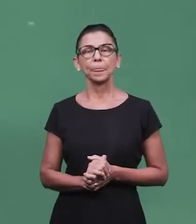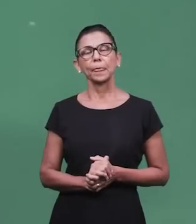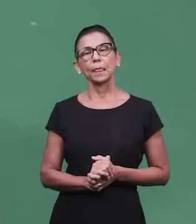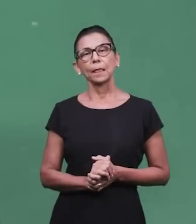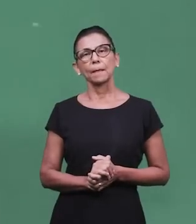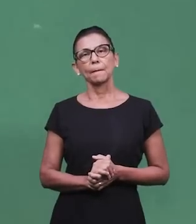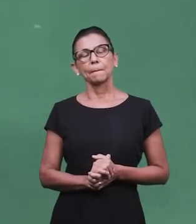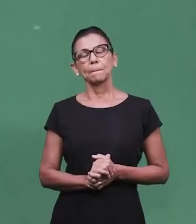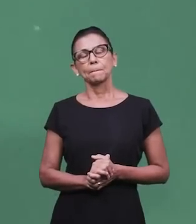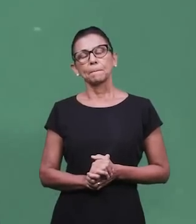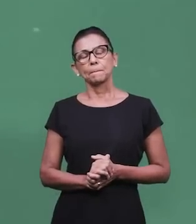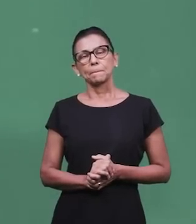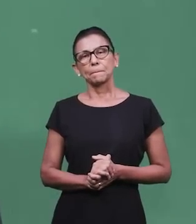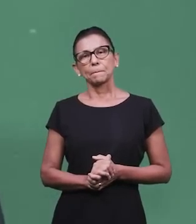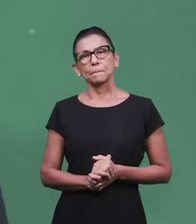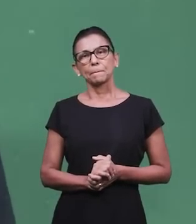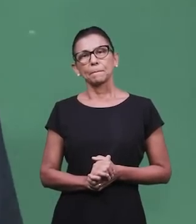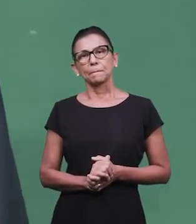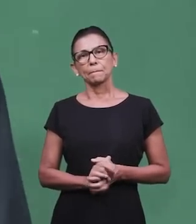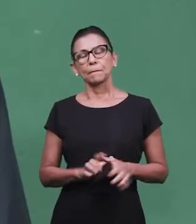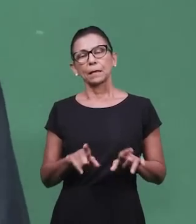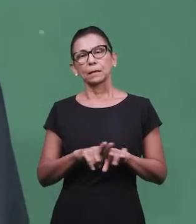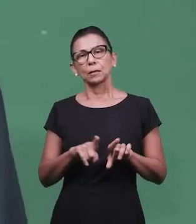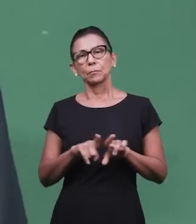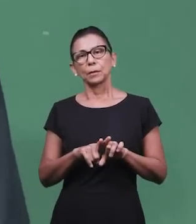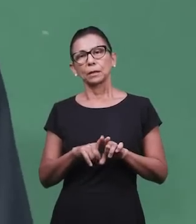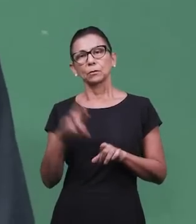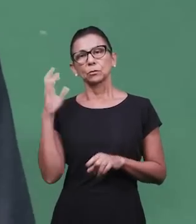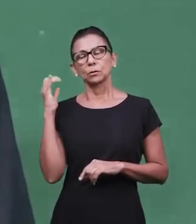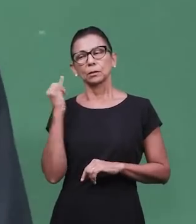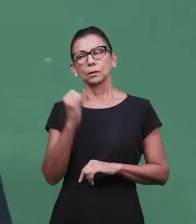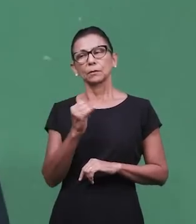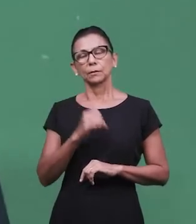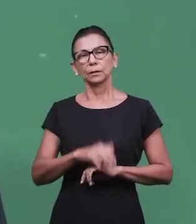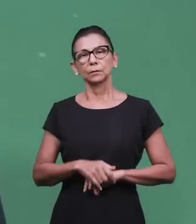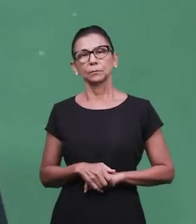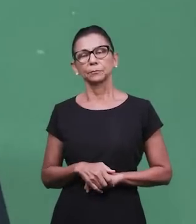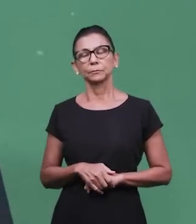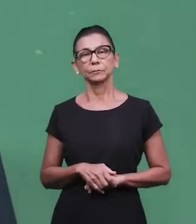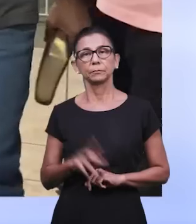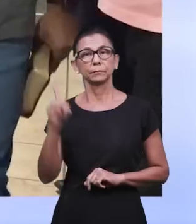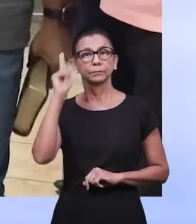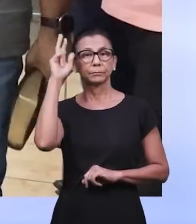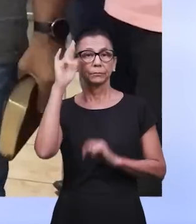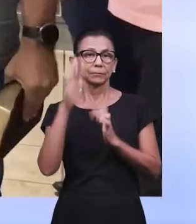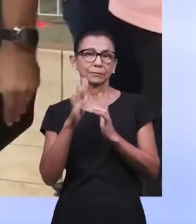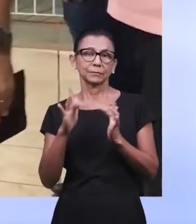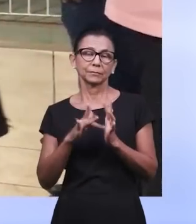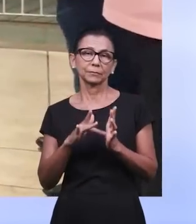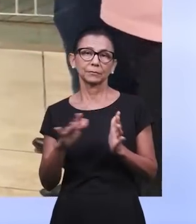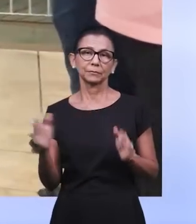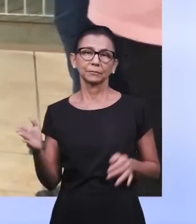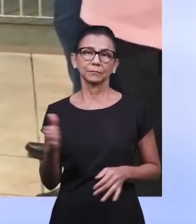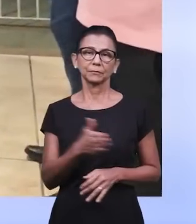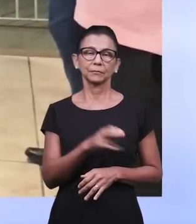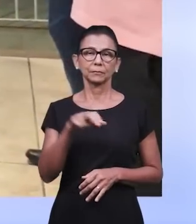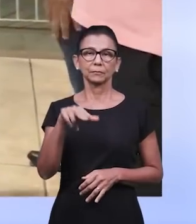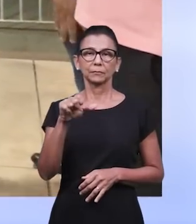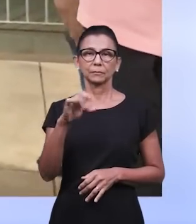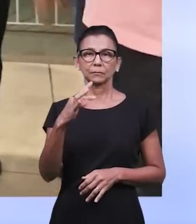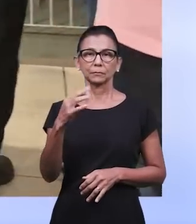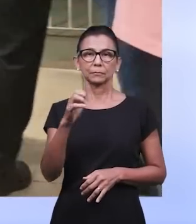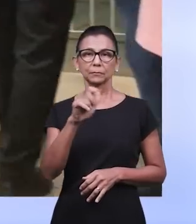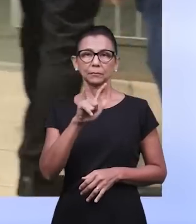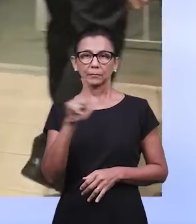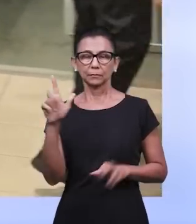resultados, experiências, dons, o Senhor falando ali com as vidas, e nós aqui estamos glorificando a paz do Senhor a todos. Na capital, Natal, os jovens se reuniram